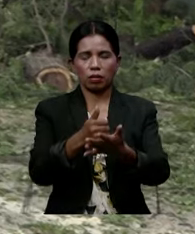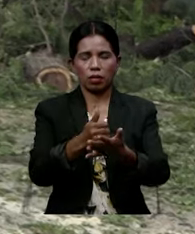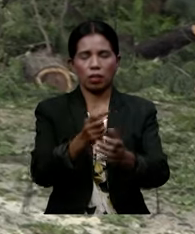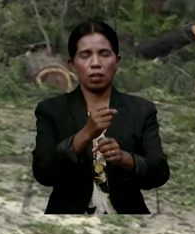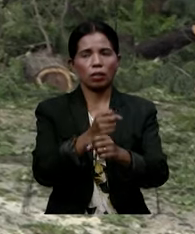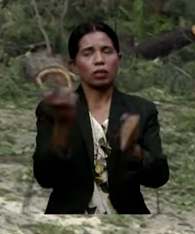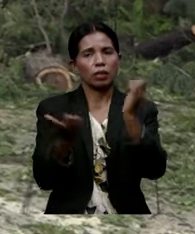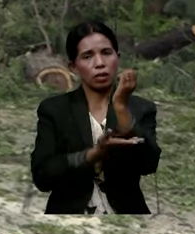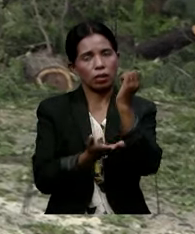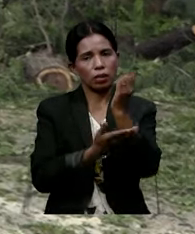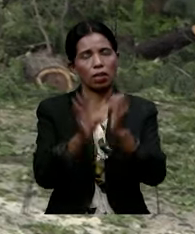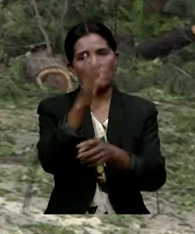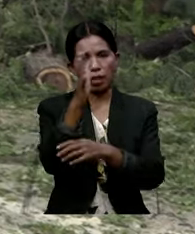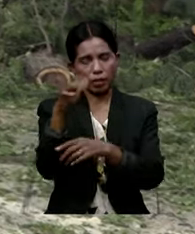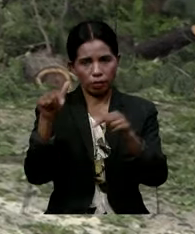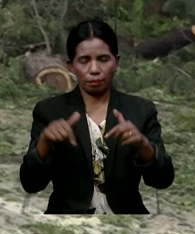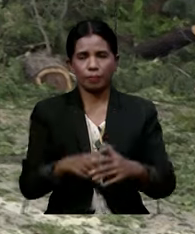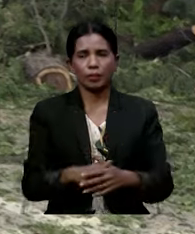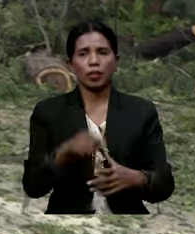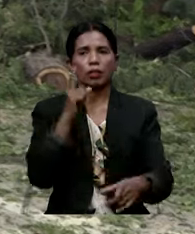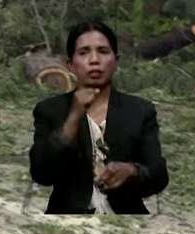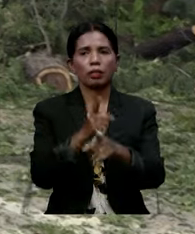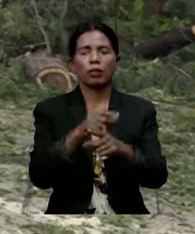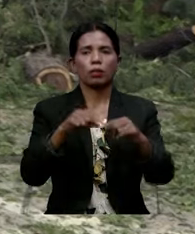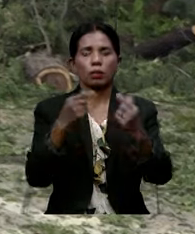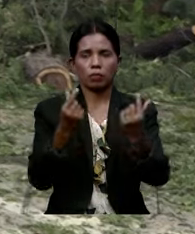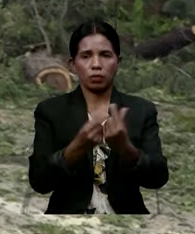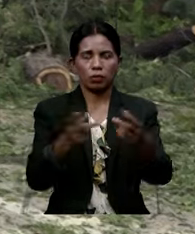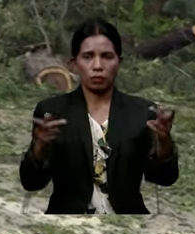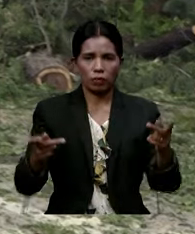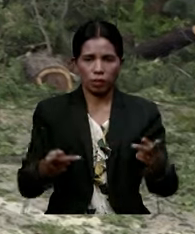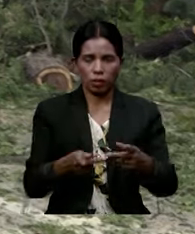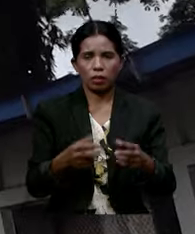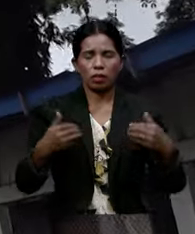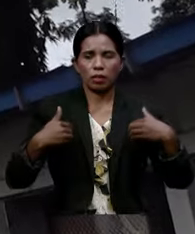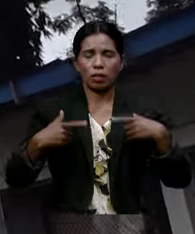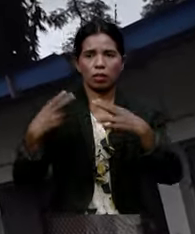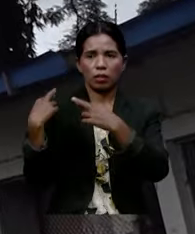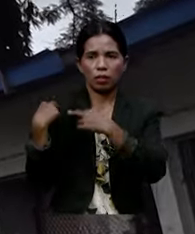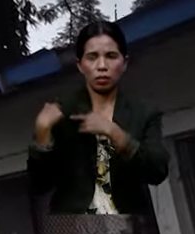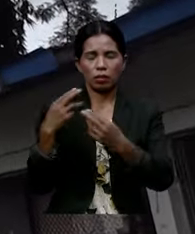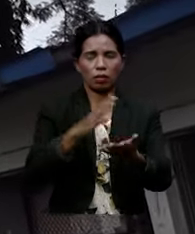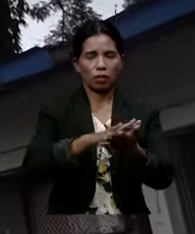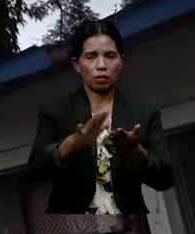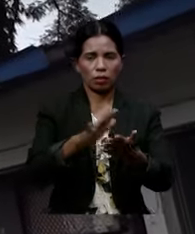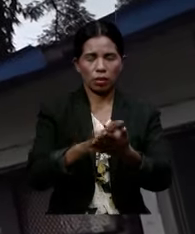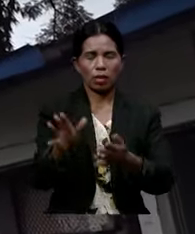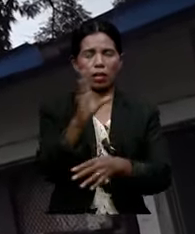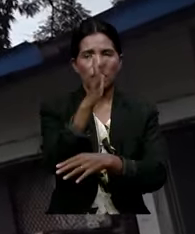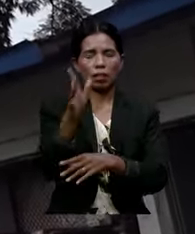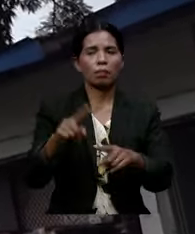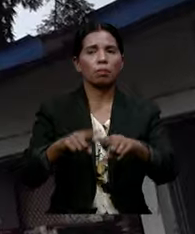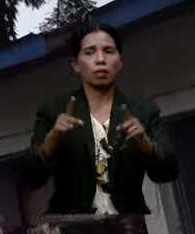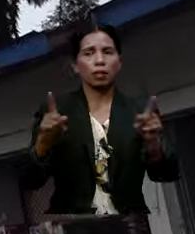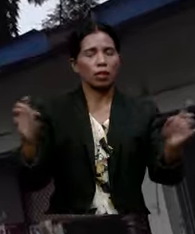aine. Paulo mai haktuir lolos ne ekipa usimeu ambiente mak tenki responsabilija ho di halu limpeja ba ai hirak ne mai